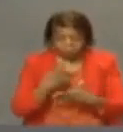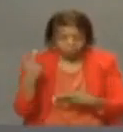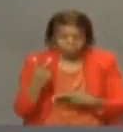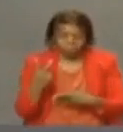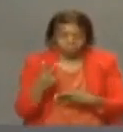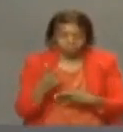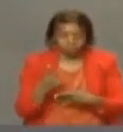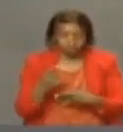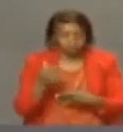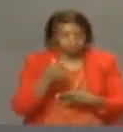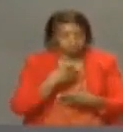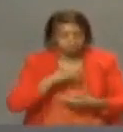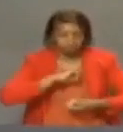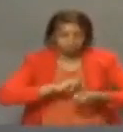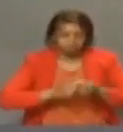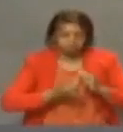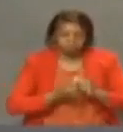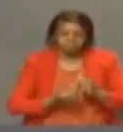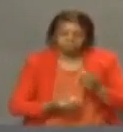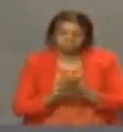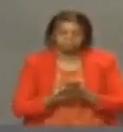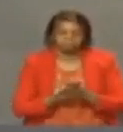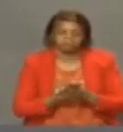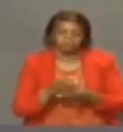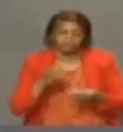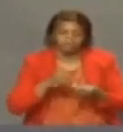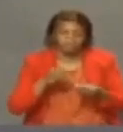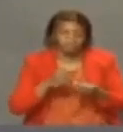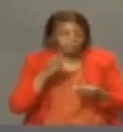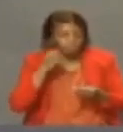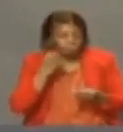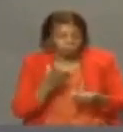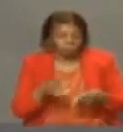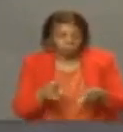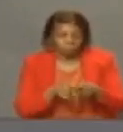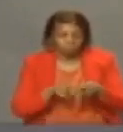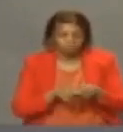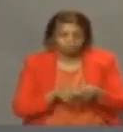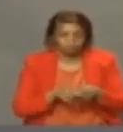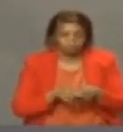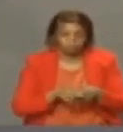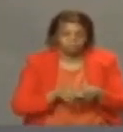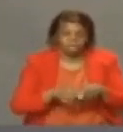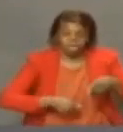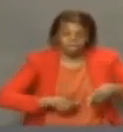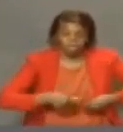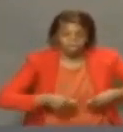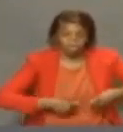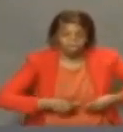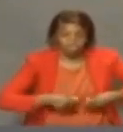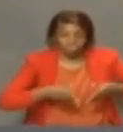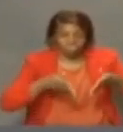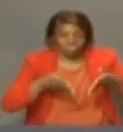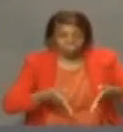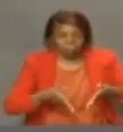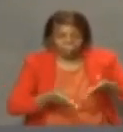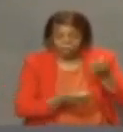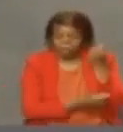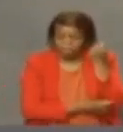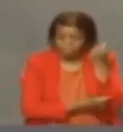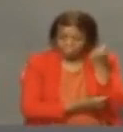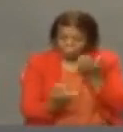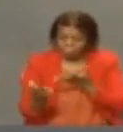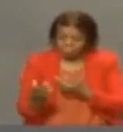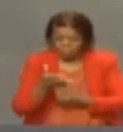porque dela a juventude o país espera muito mais no presente e no